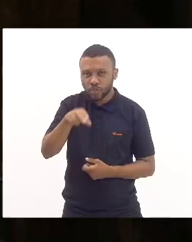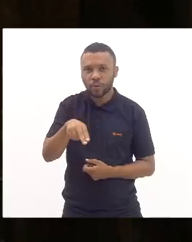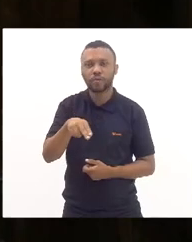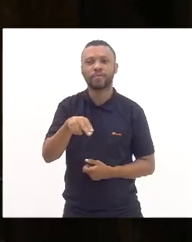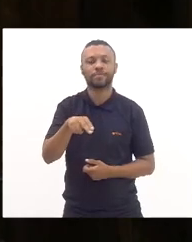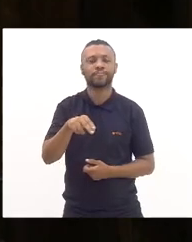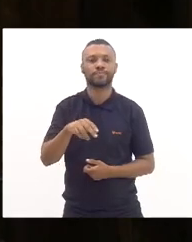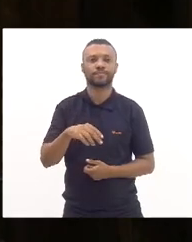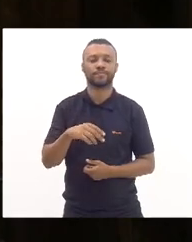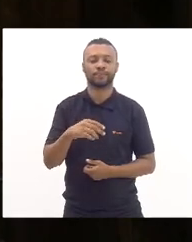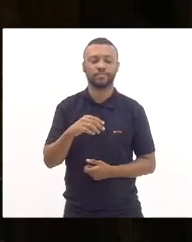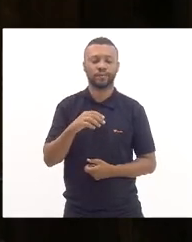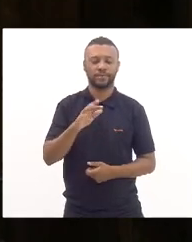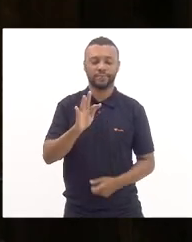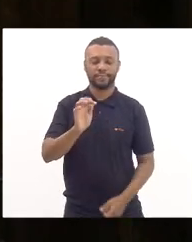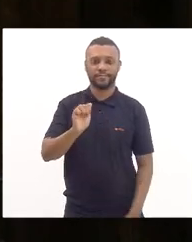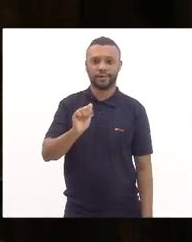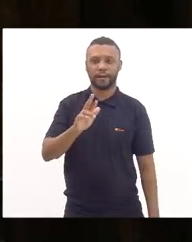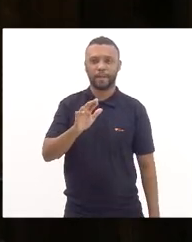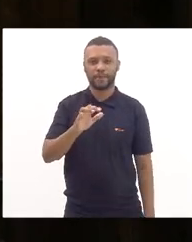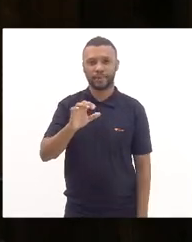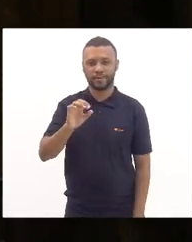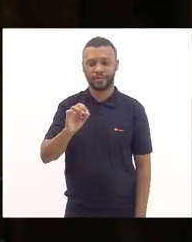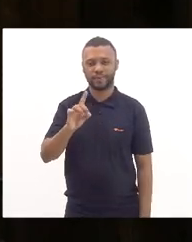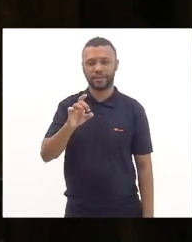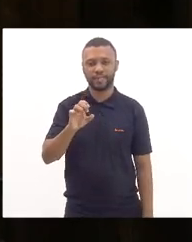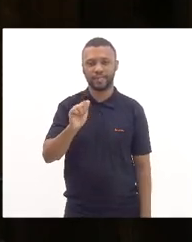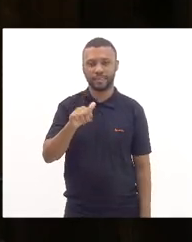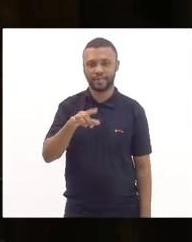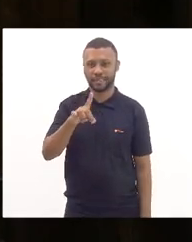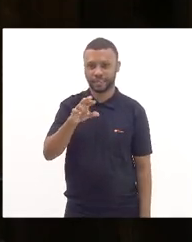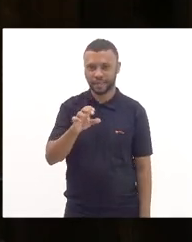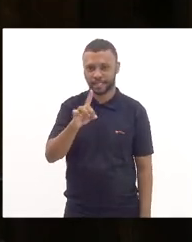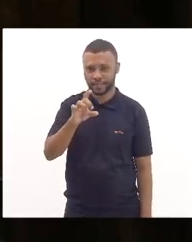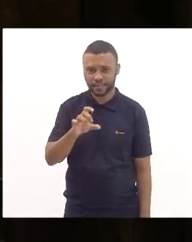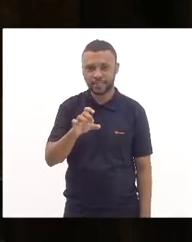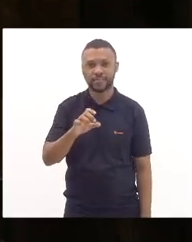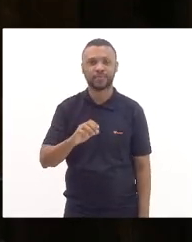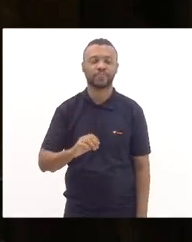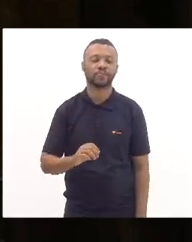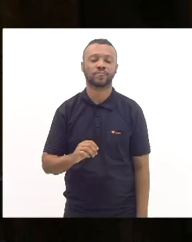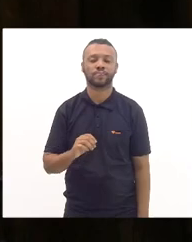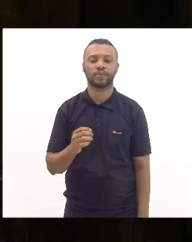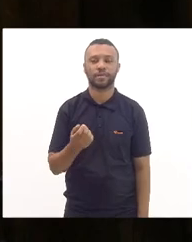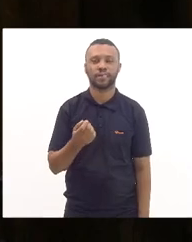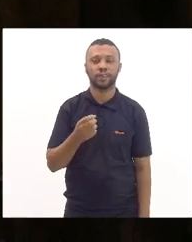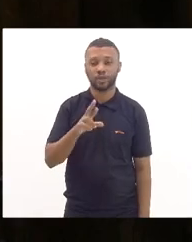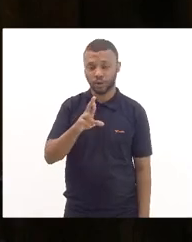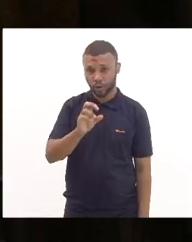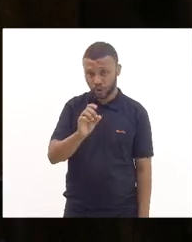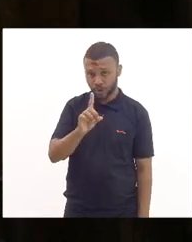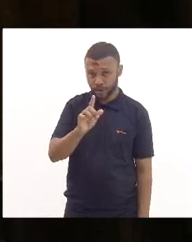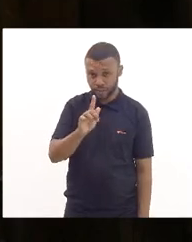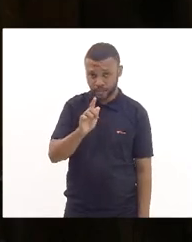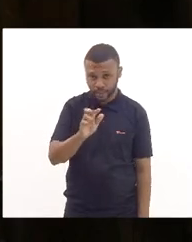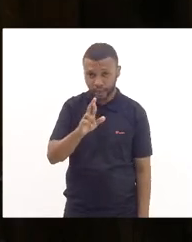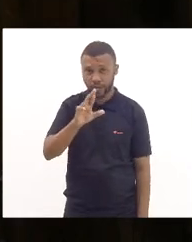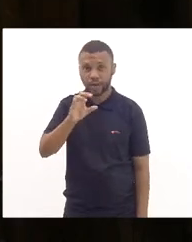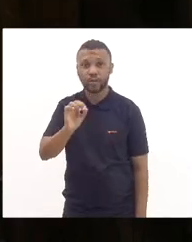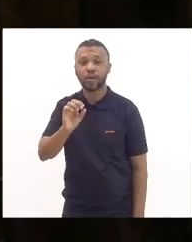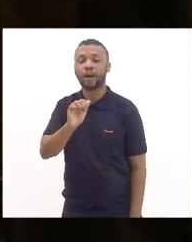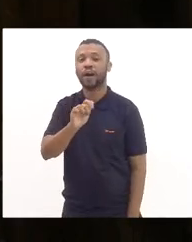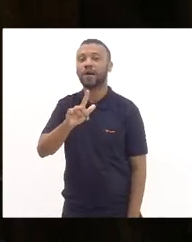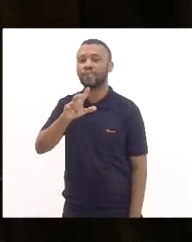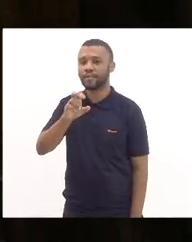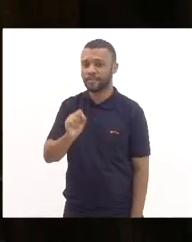Júnior, Fabrício de Andrade Castro, Vanessa Machado da Rocha, Rogério Alves Barroso,